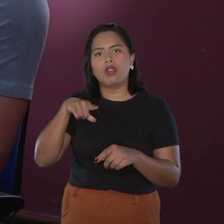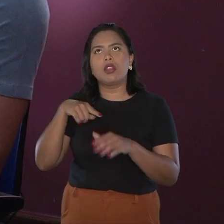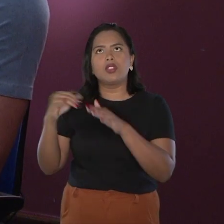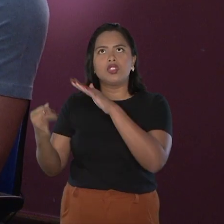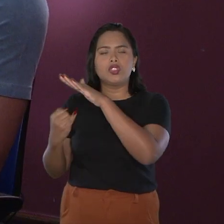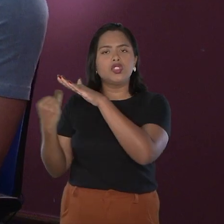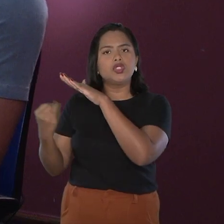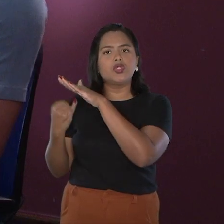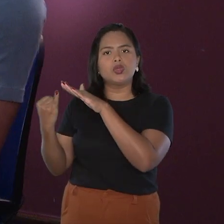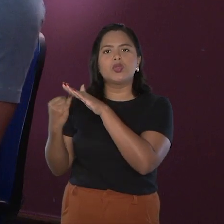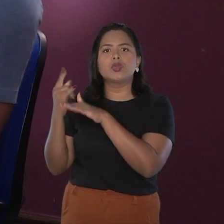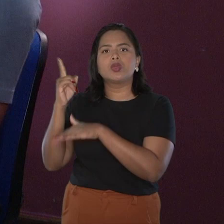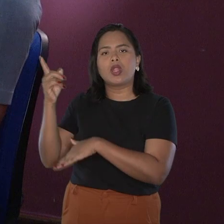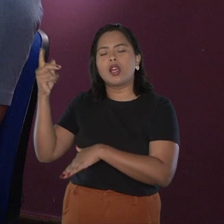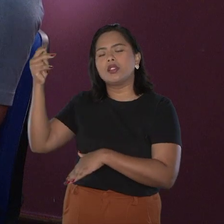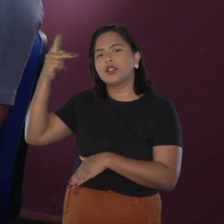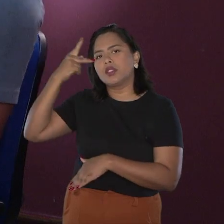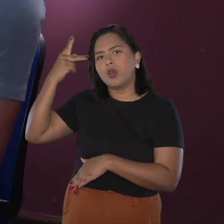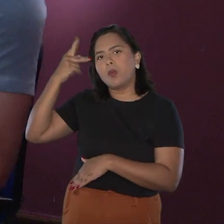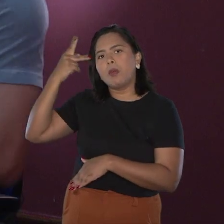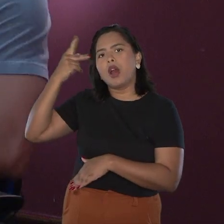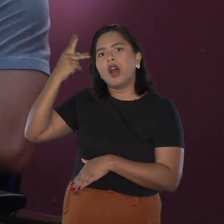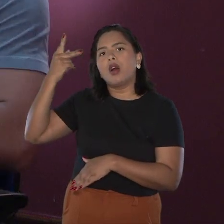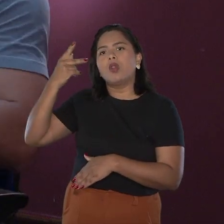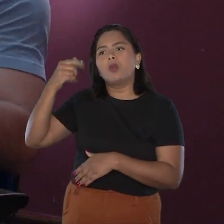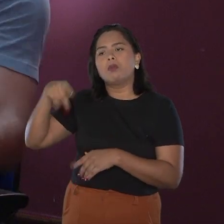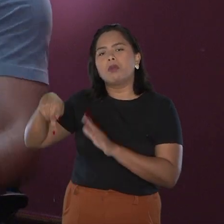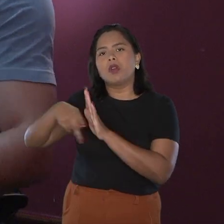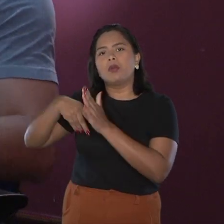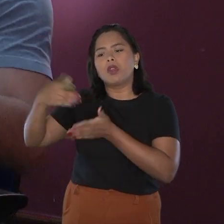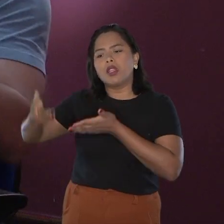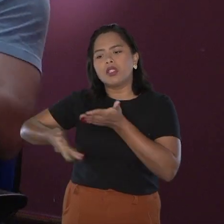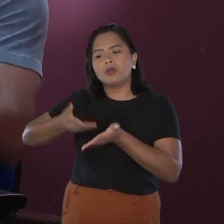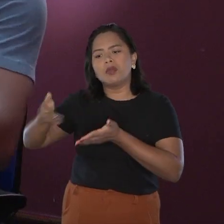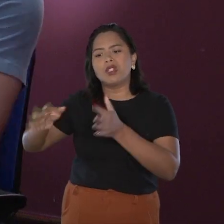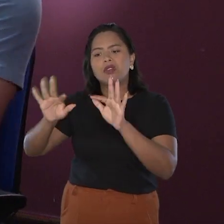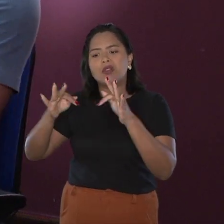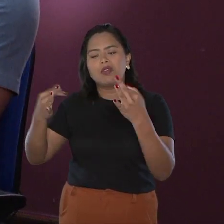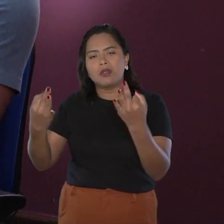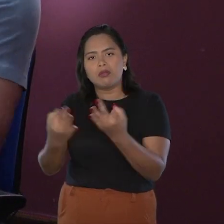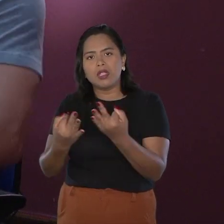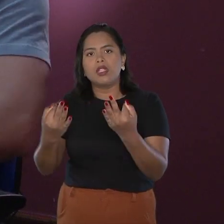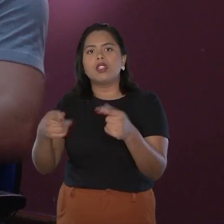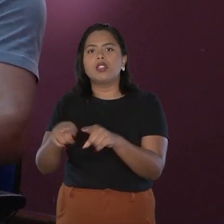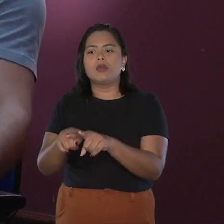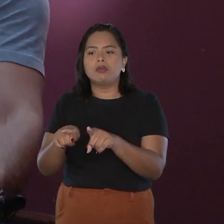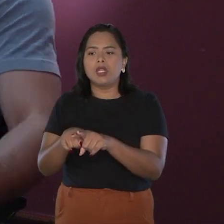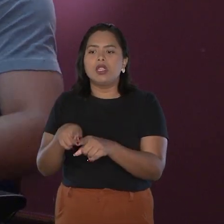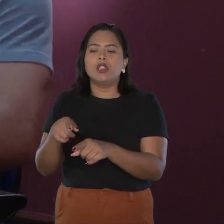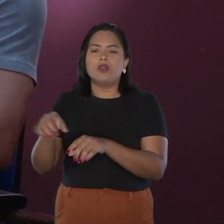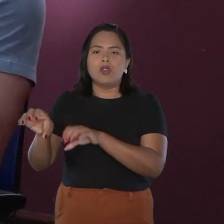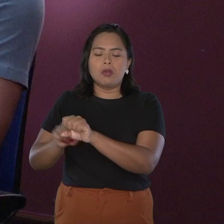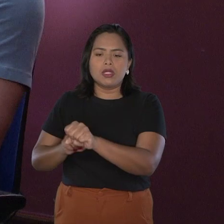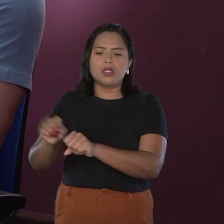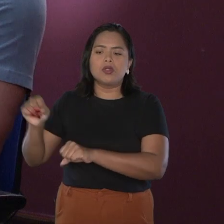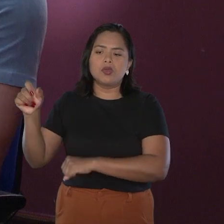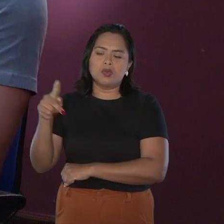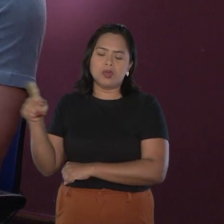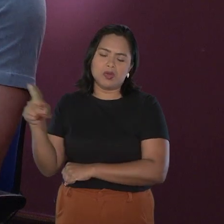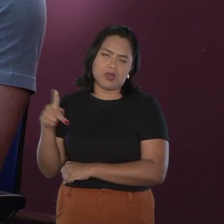de um instituto lá em interior de São Paulo que atende paz faz formação de profissionais em larga escala